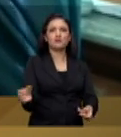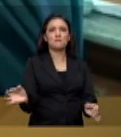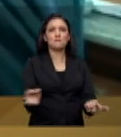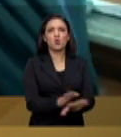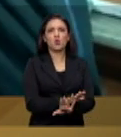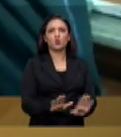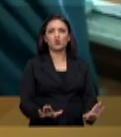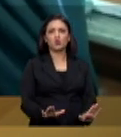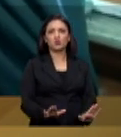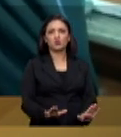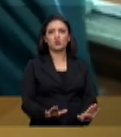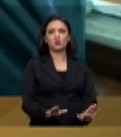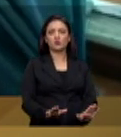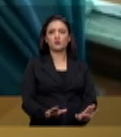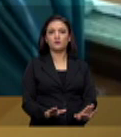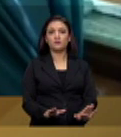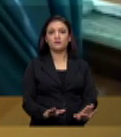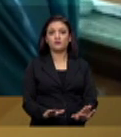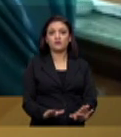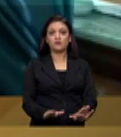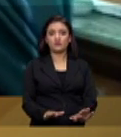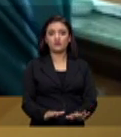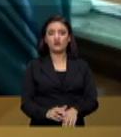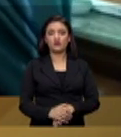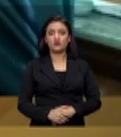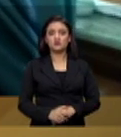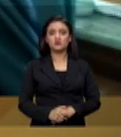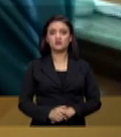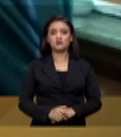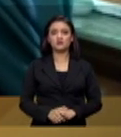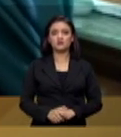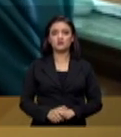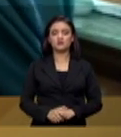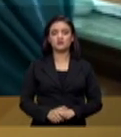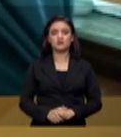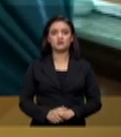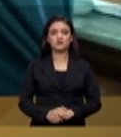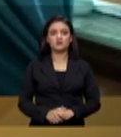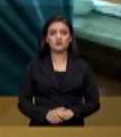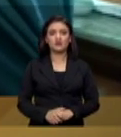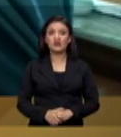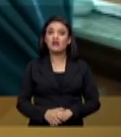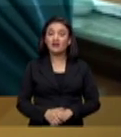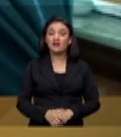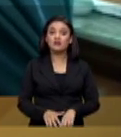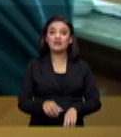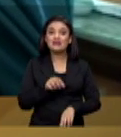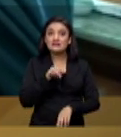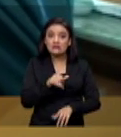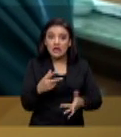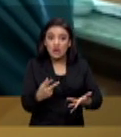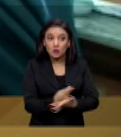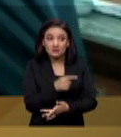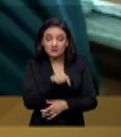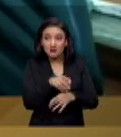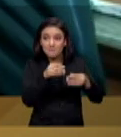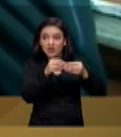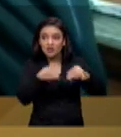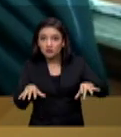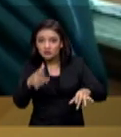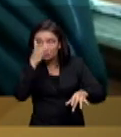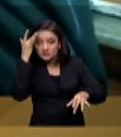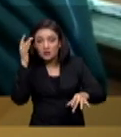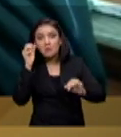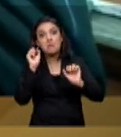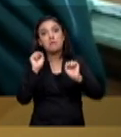E digo mais, se prejudicial a alguém, gera